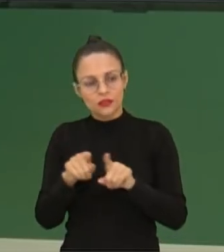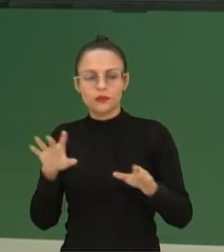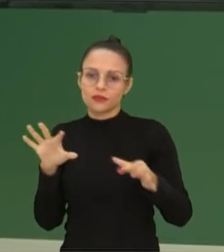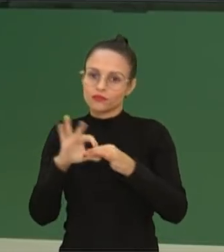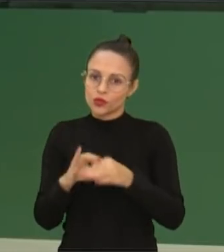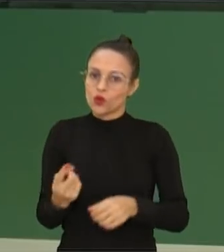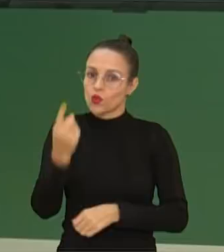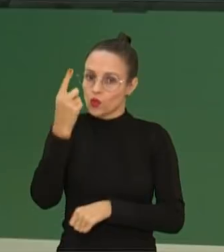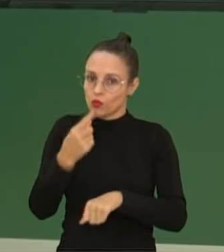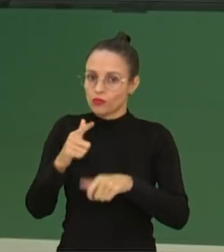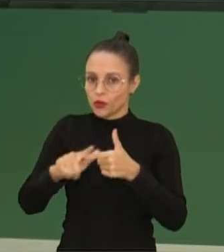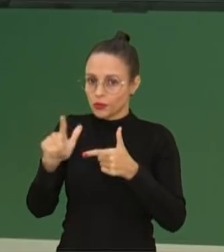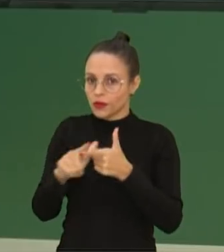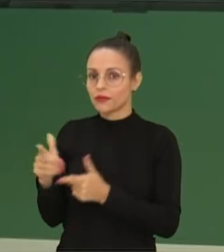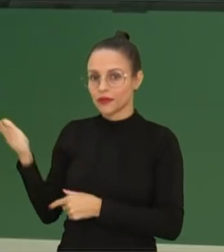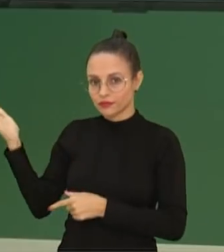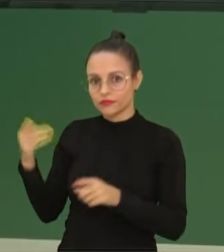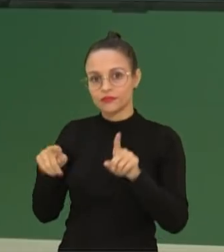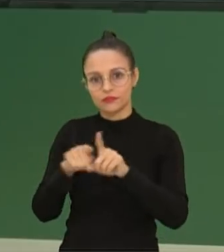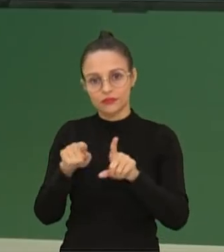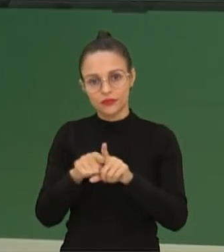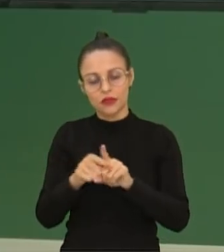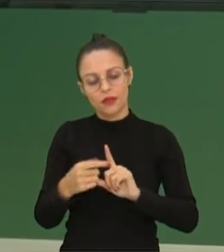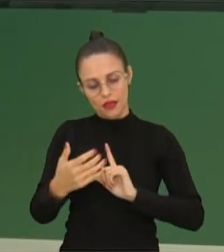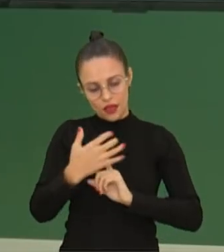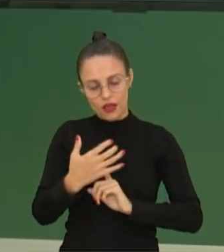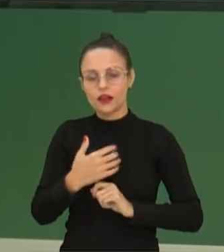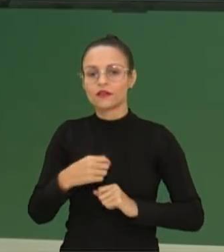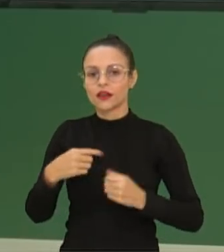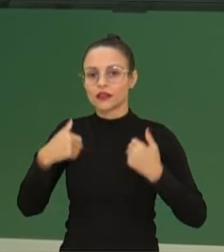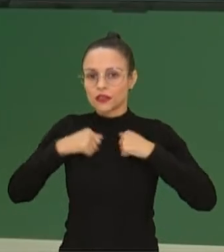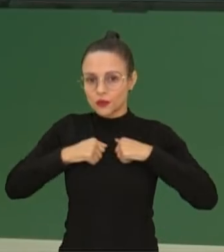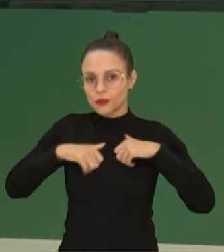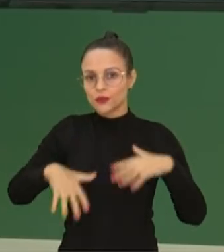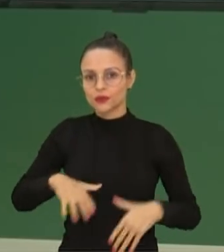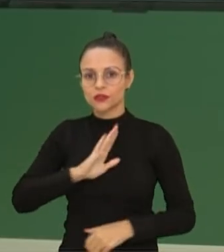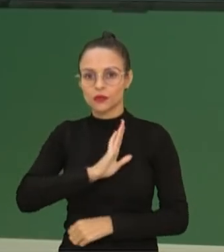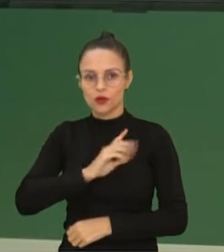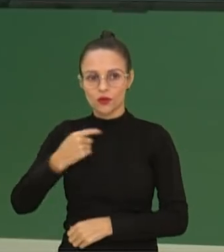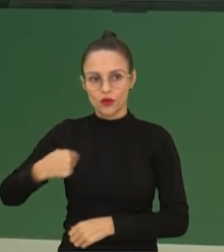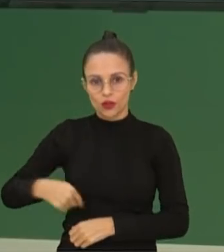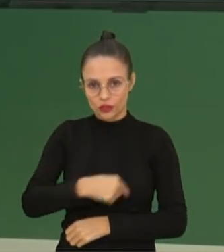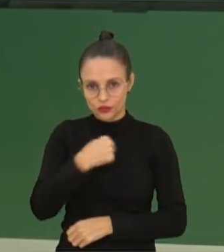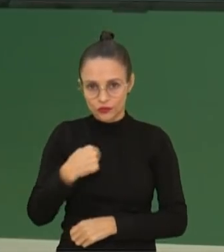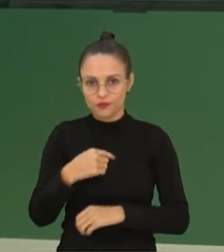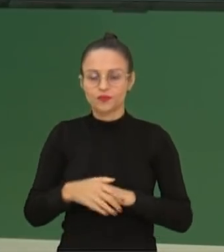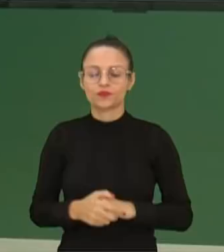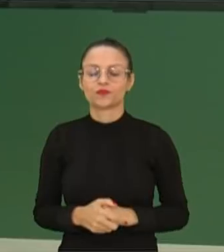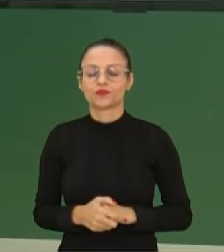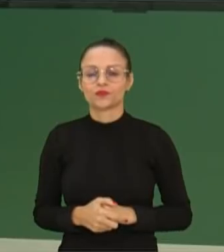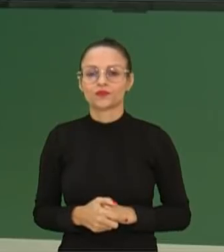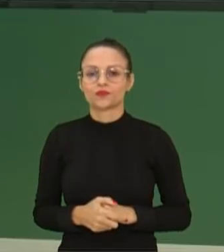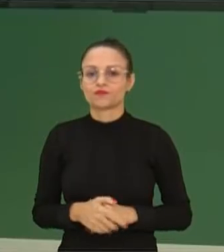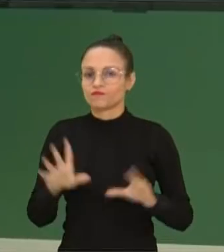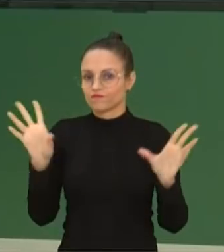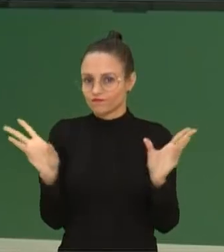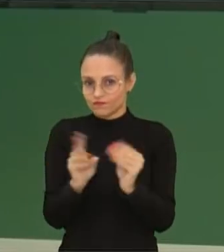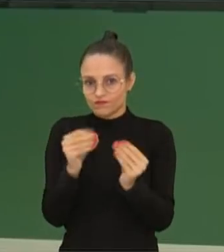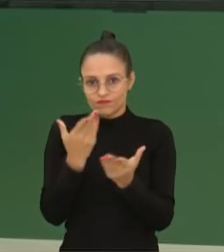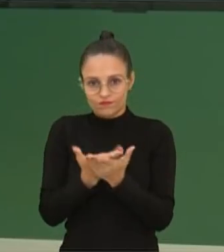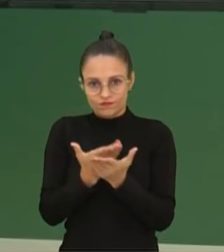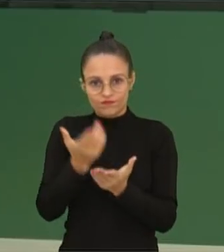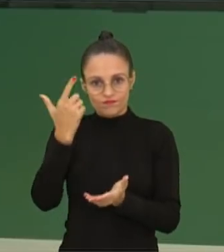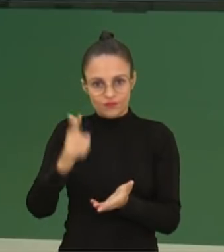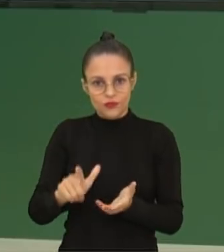aqui é um deles também, tá? Que afeta o sistema cardiovascular. E aí, vamos encerrando mais